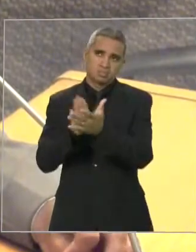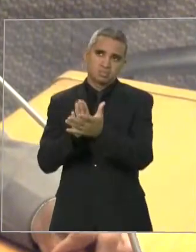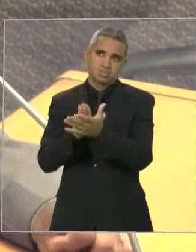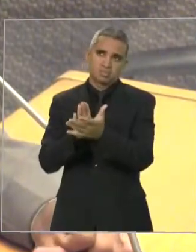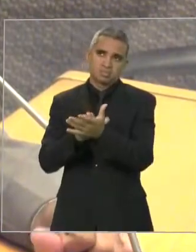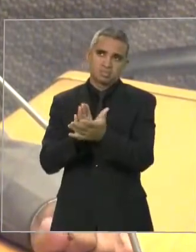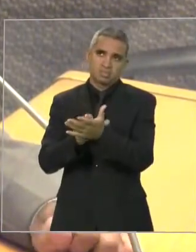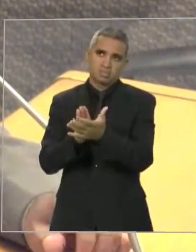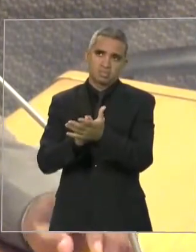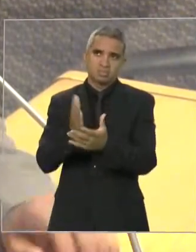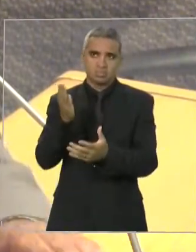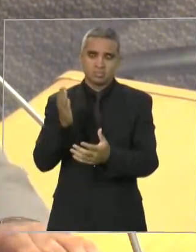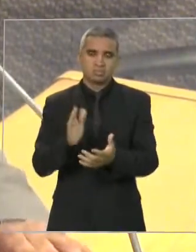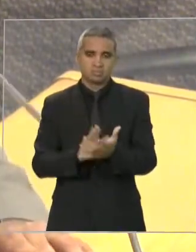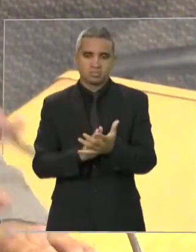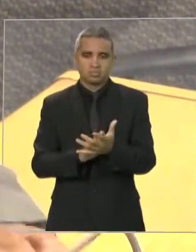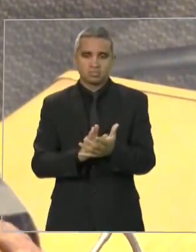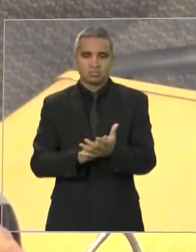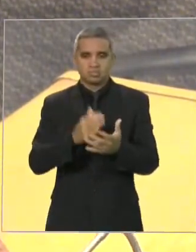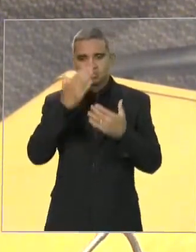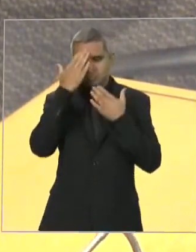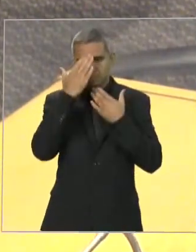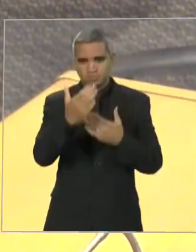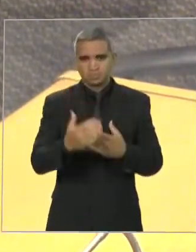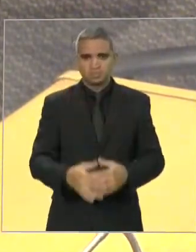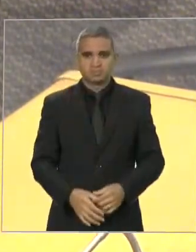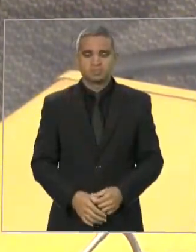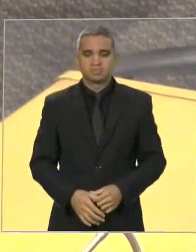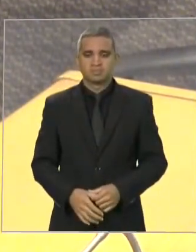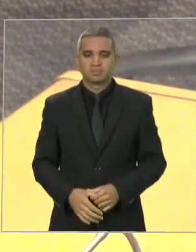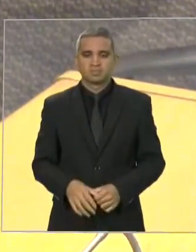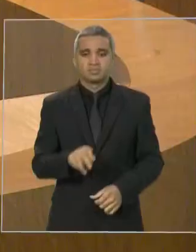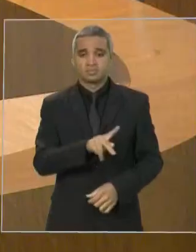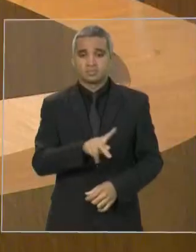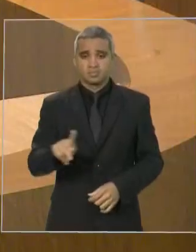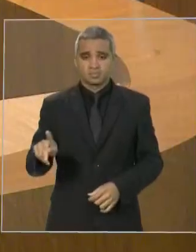trabalhadores, em defesa da população do Estado do Maranhão. Presidente, peço que incorpore o nosso pronunciamento. Obrigado.